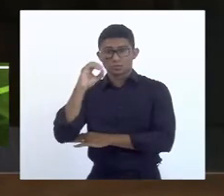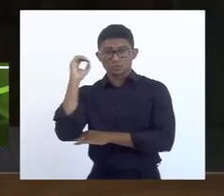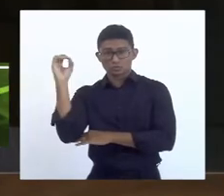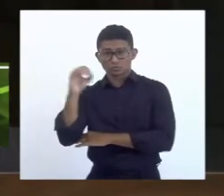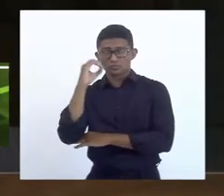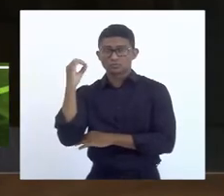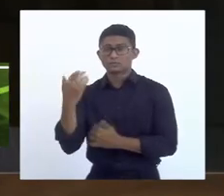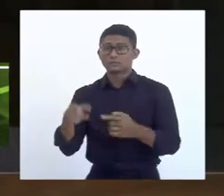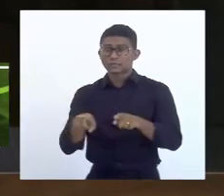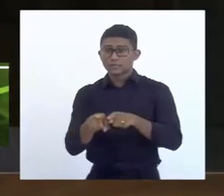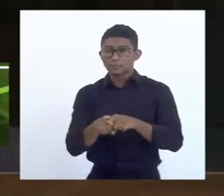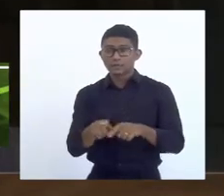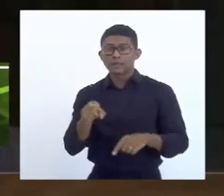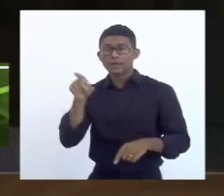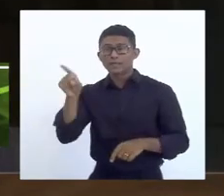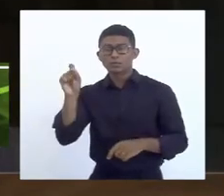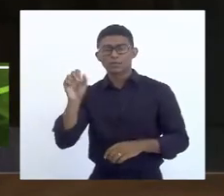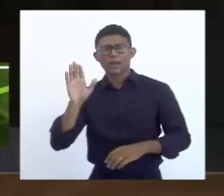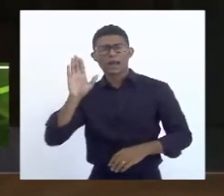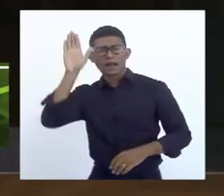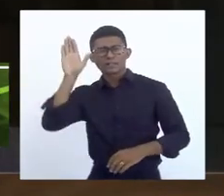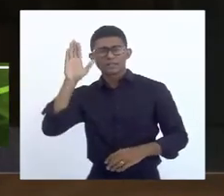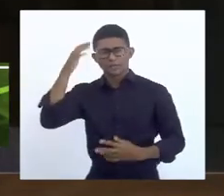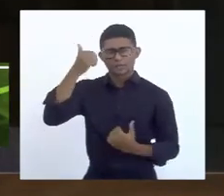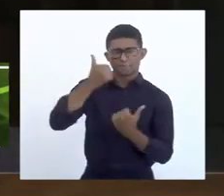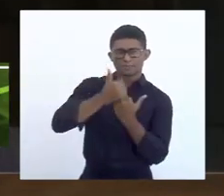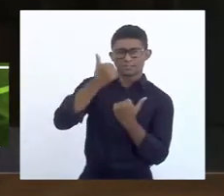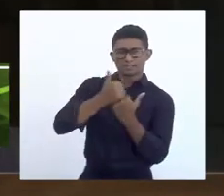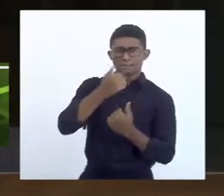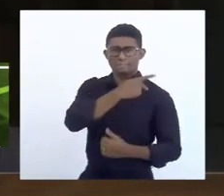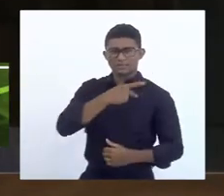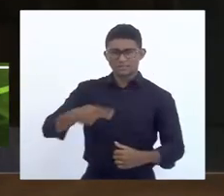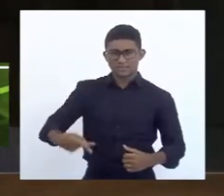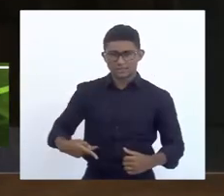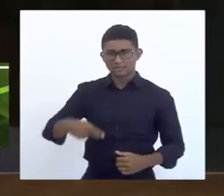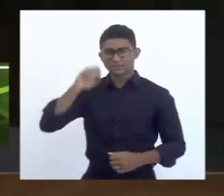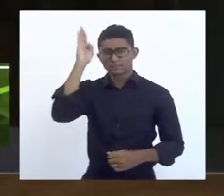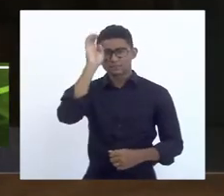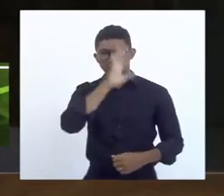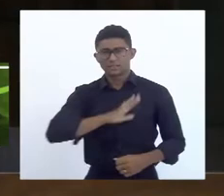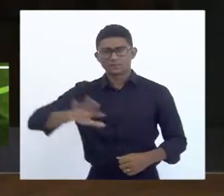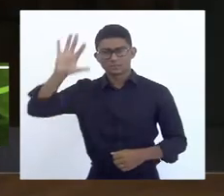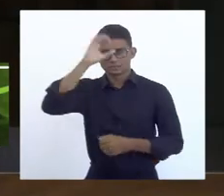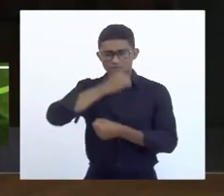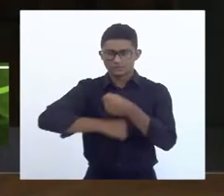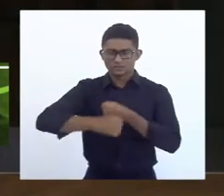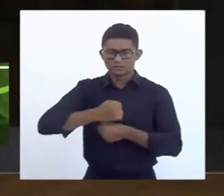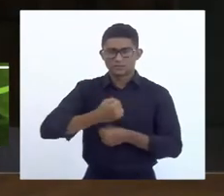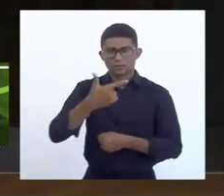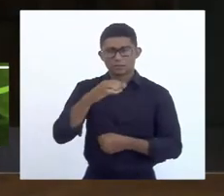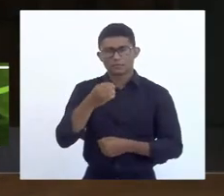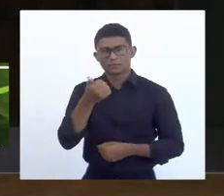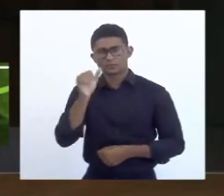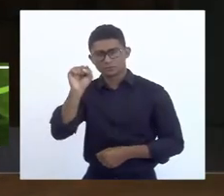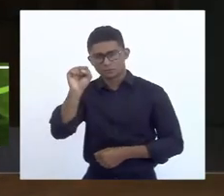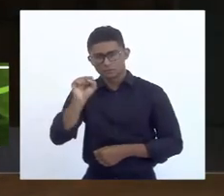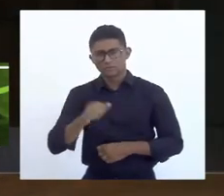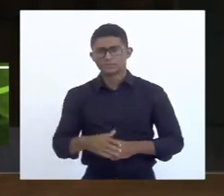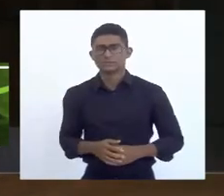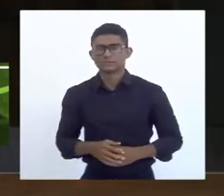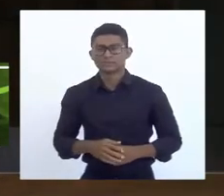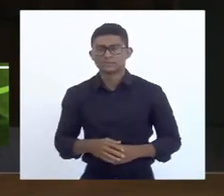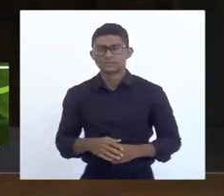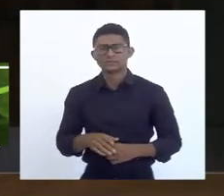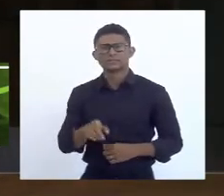foi candidata à vice-presidência, né, da República em 2018 e teve sua